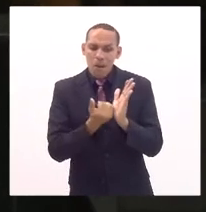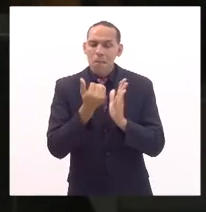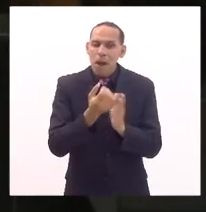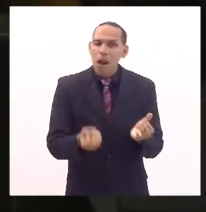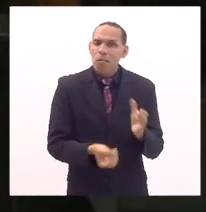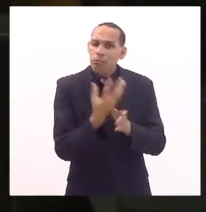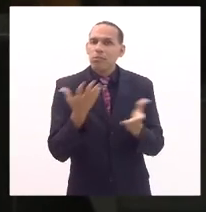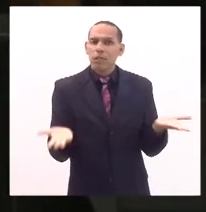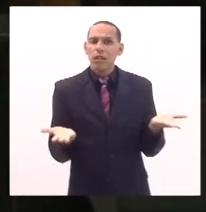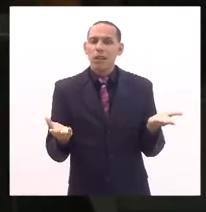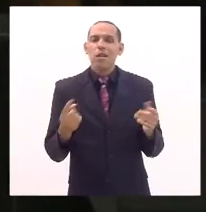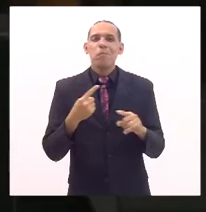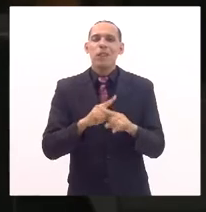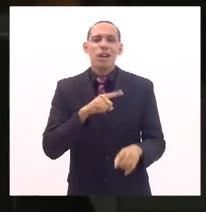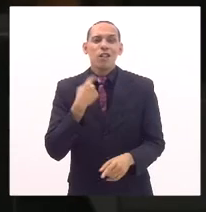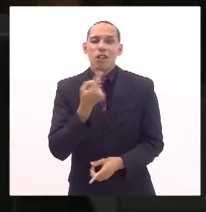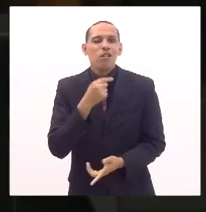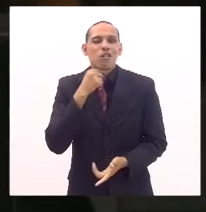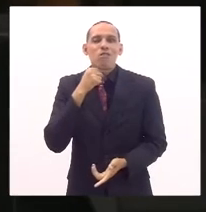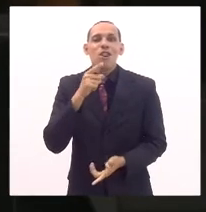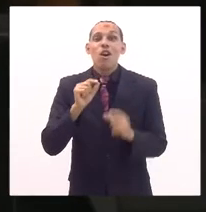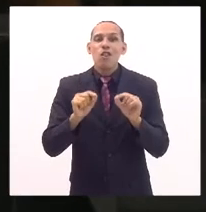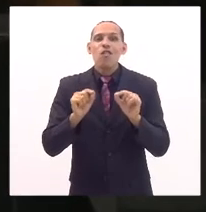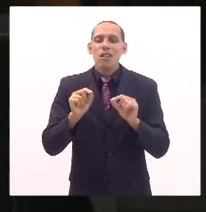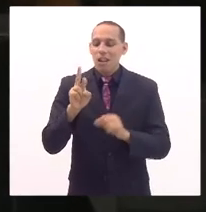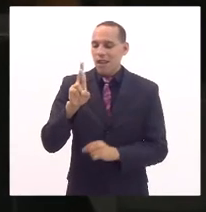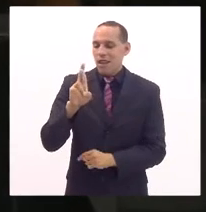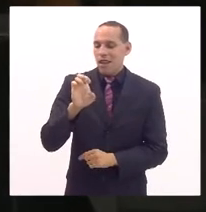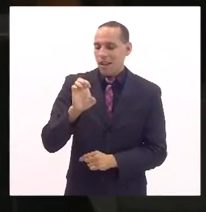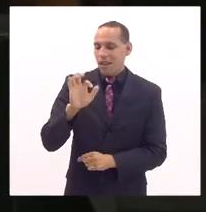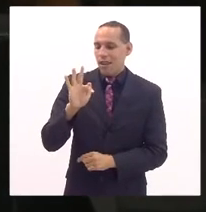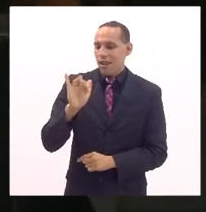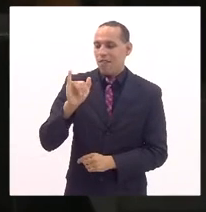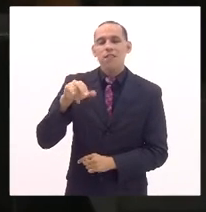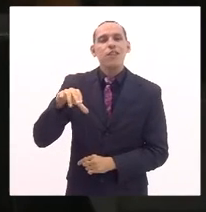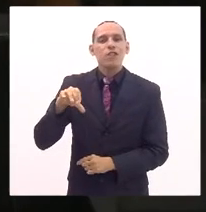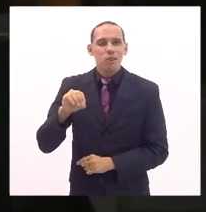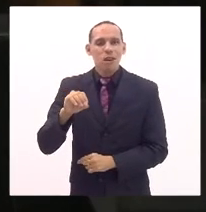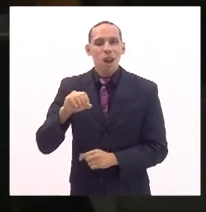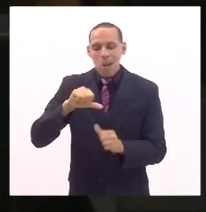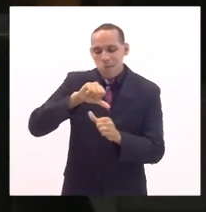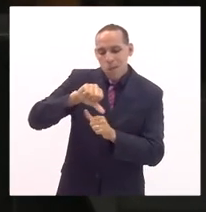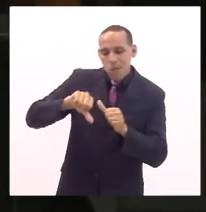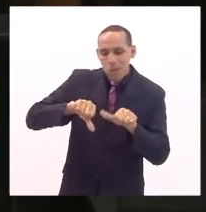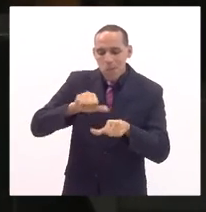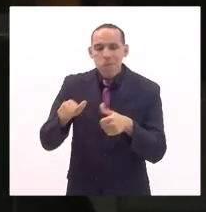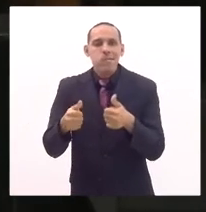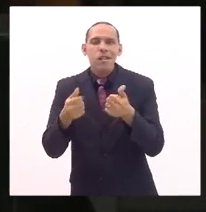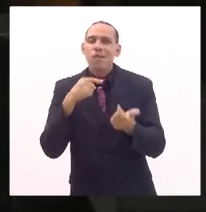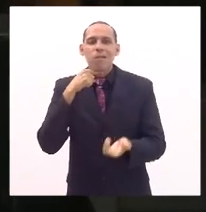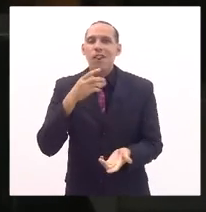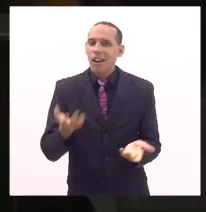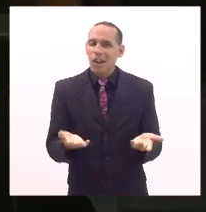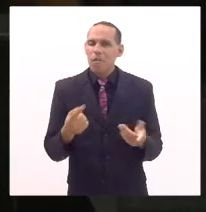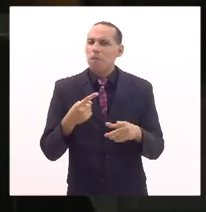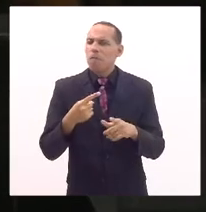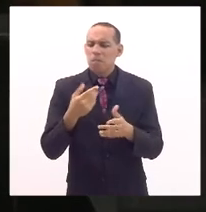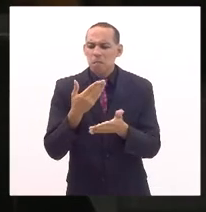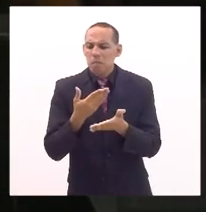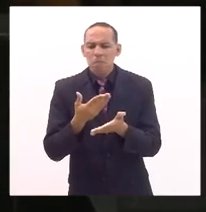é porque perdemos a capacidade de refino perdemos a capacidade de refino E por que